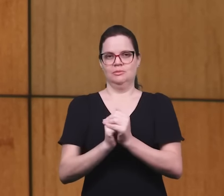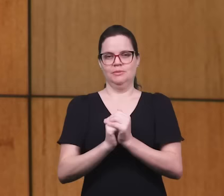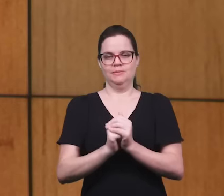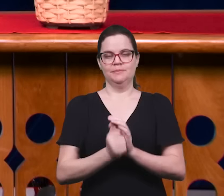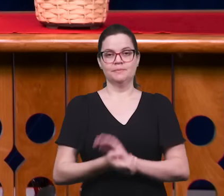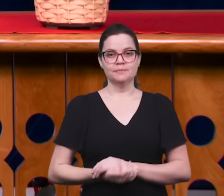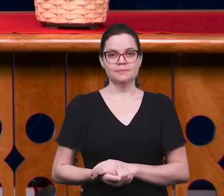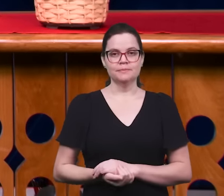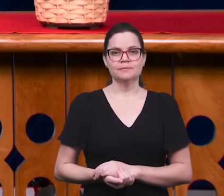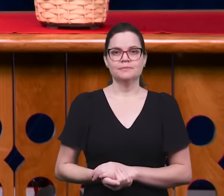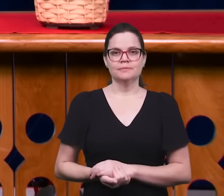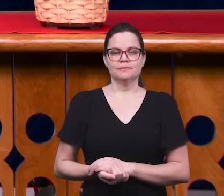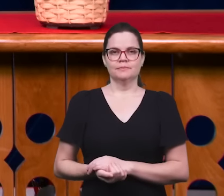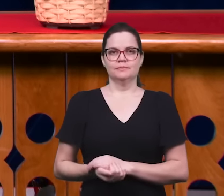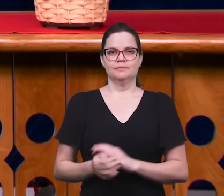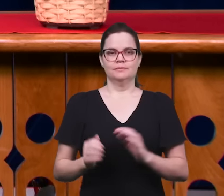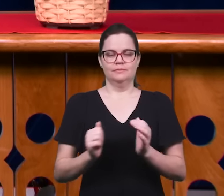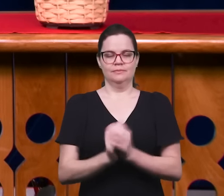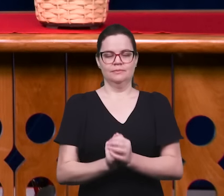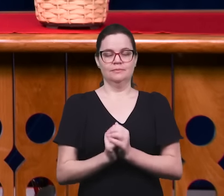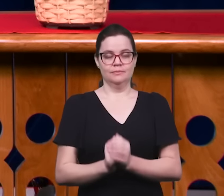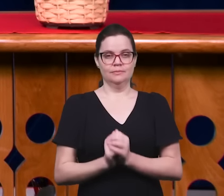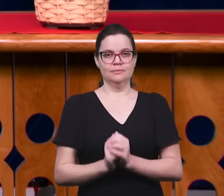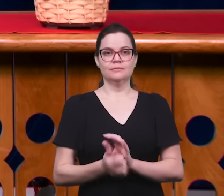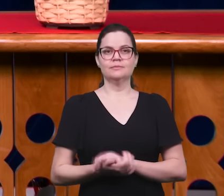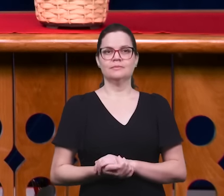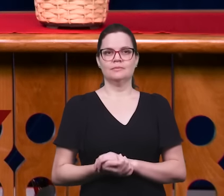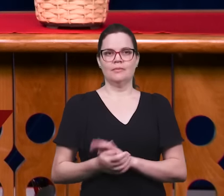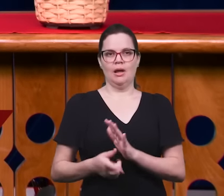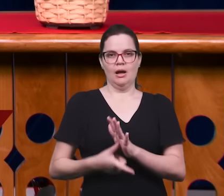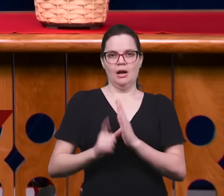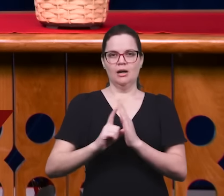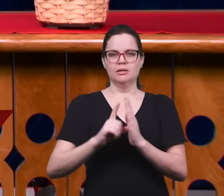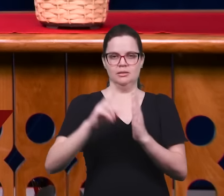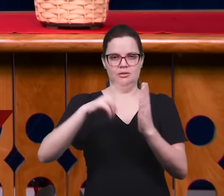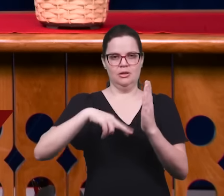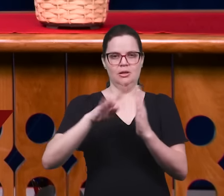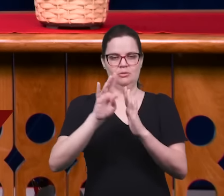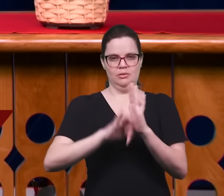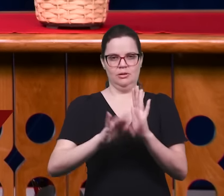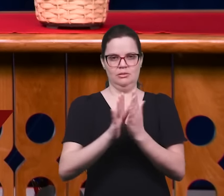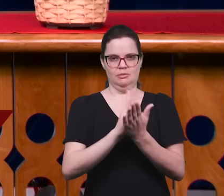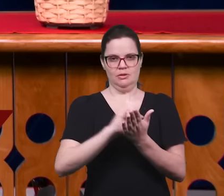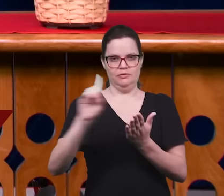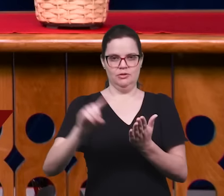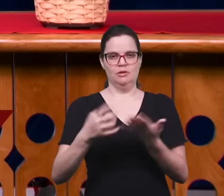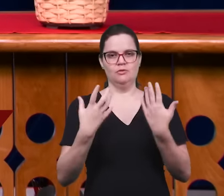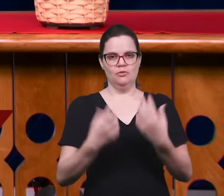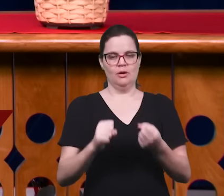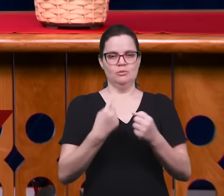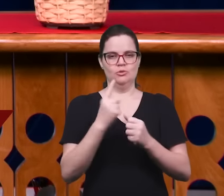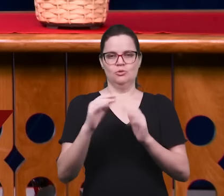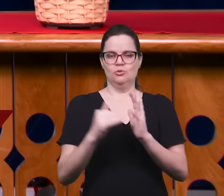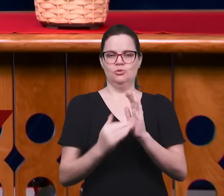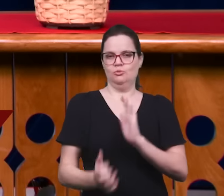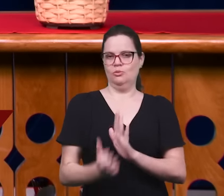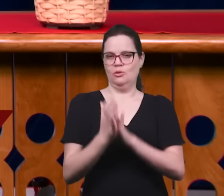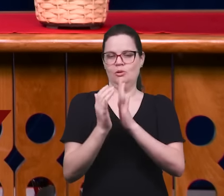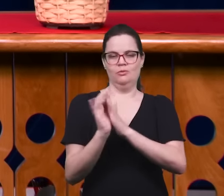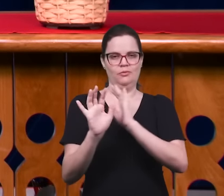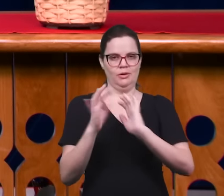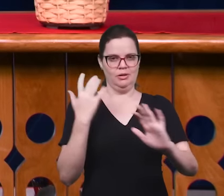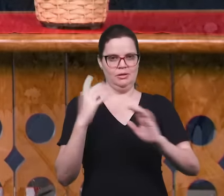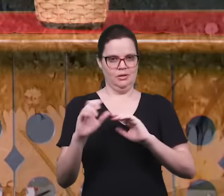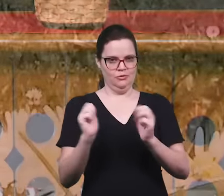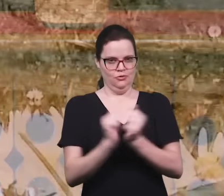Senhor. Bendito seja o nome do Senhor. Já nos preparando para a mensagem desta noite, juntos louvaremos ao Senhor com mais